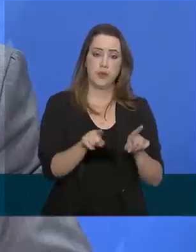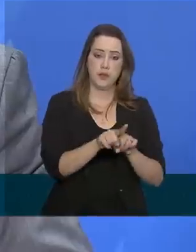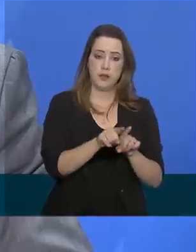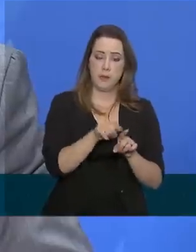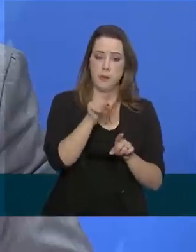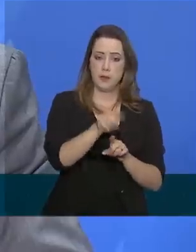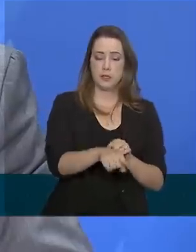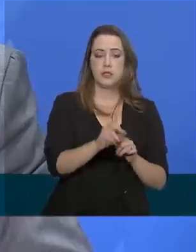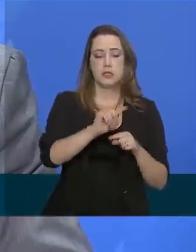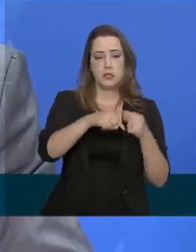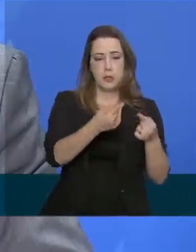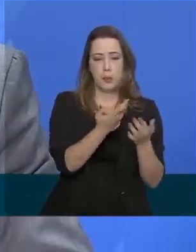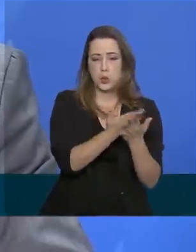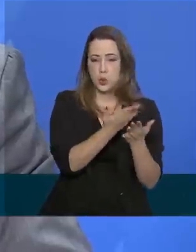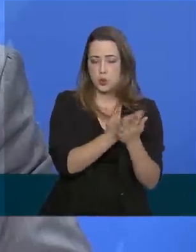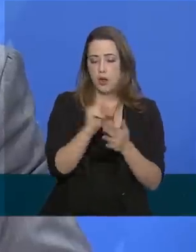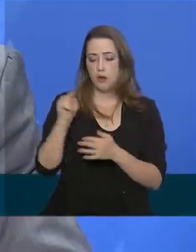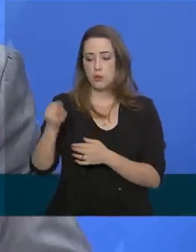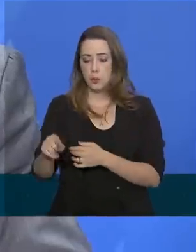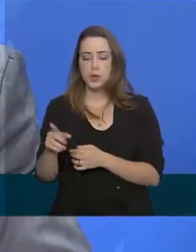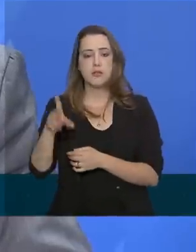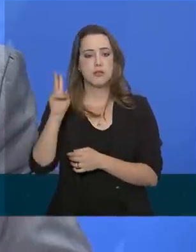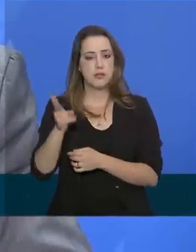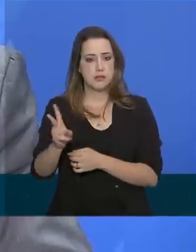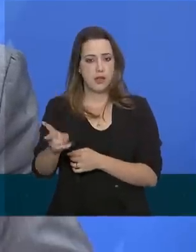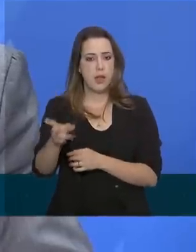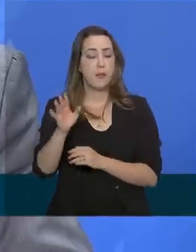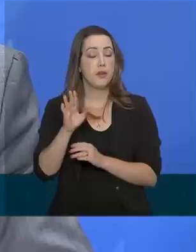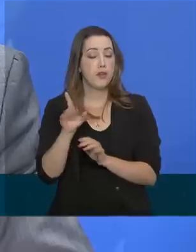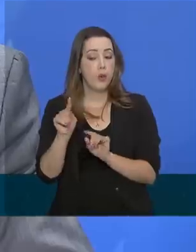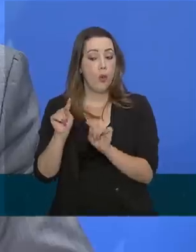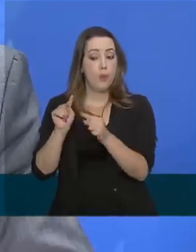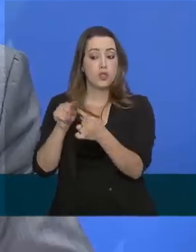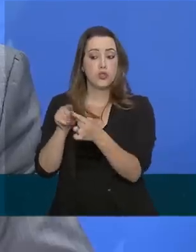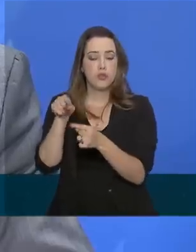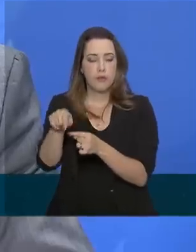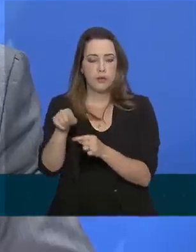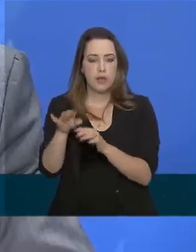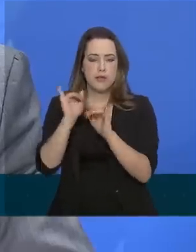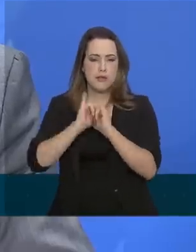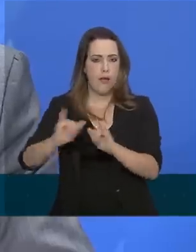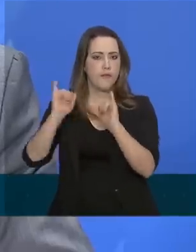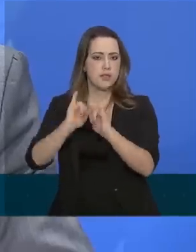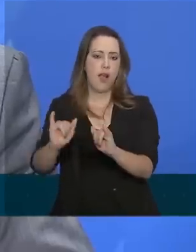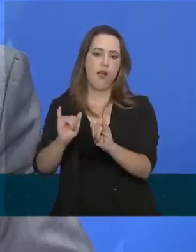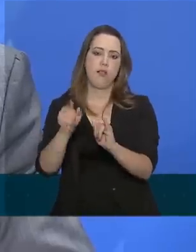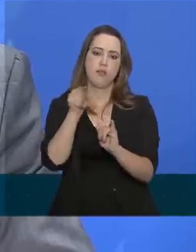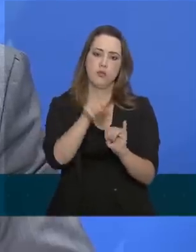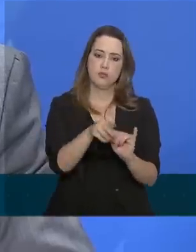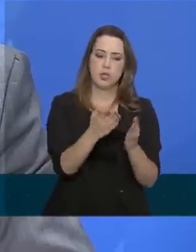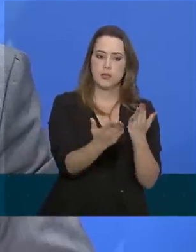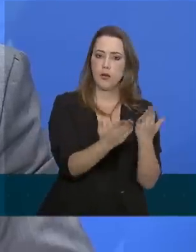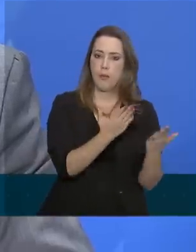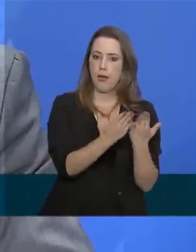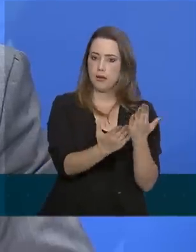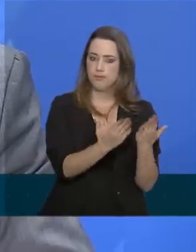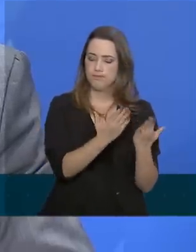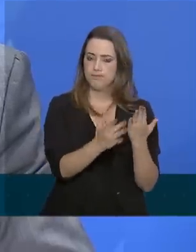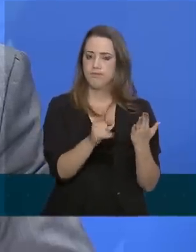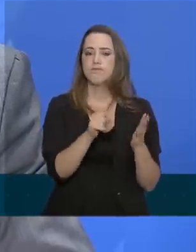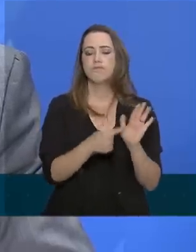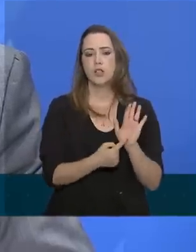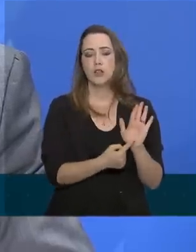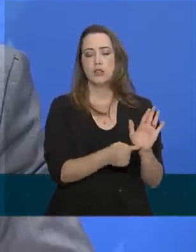recorrente para fins de alerta e não de mensuração e o terra cresce por outro lado mostra qual é a destinação que